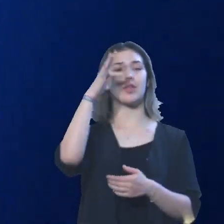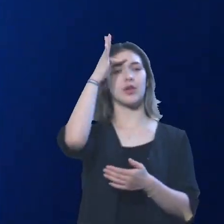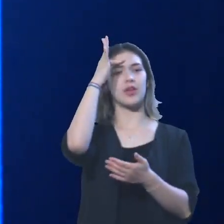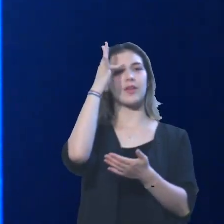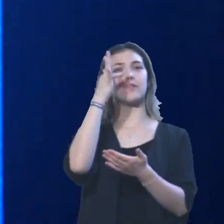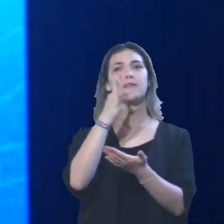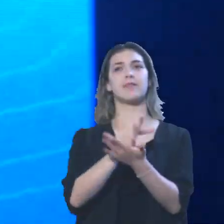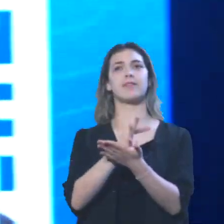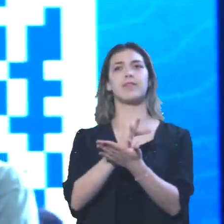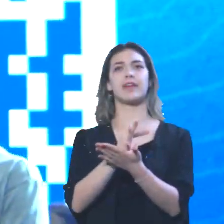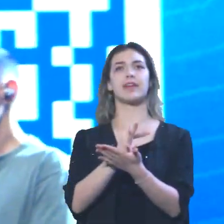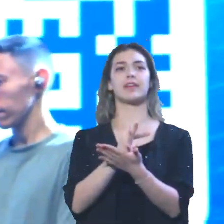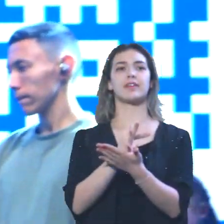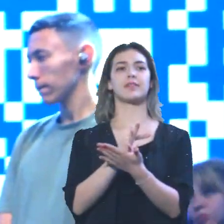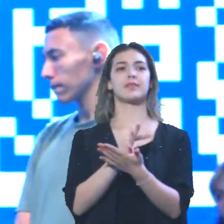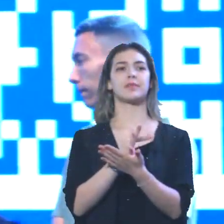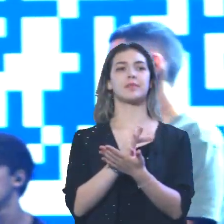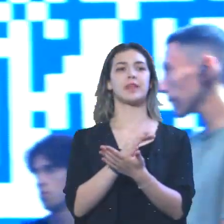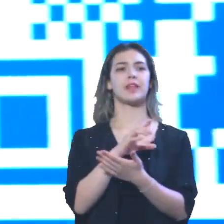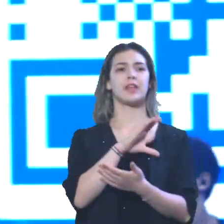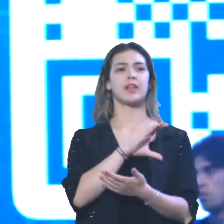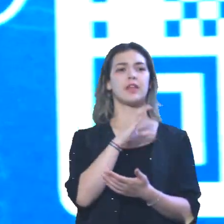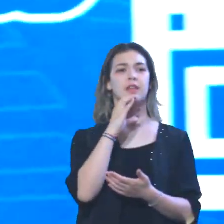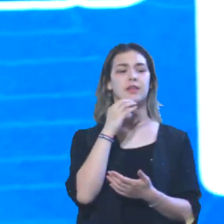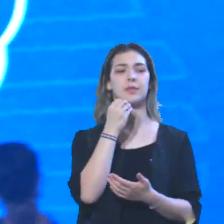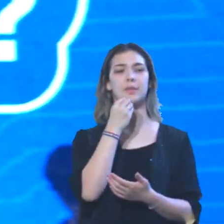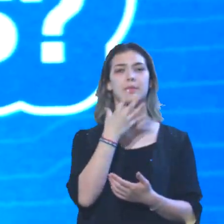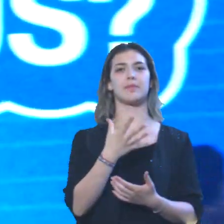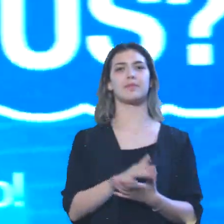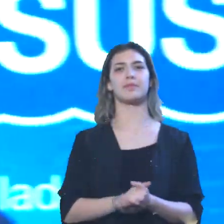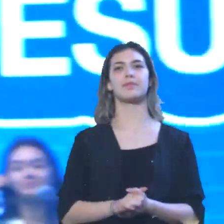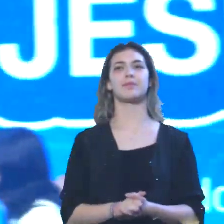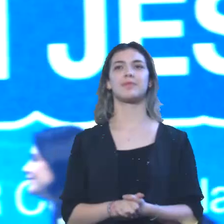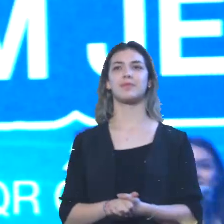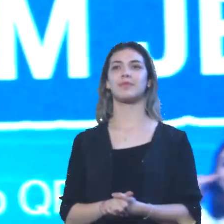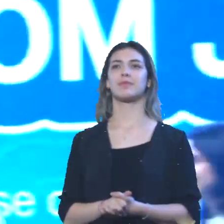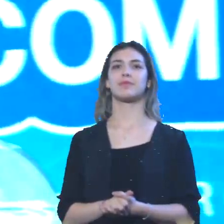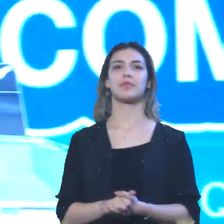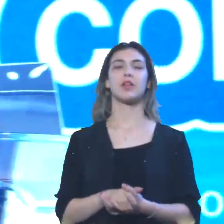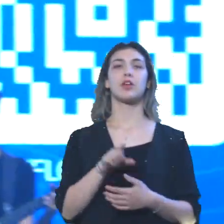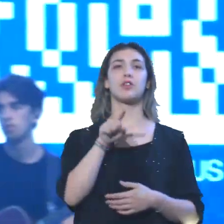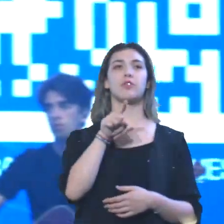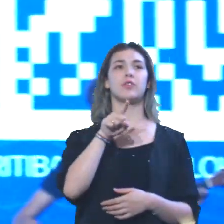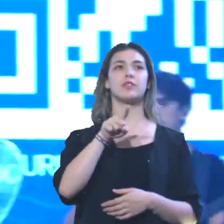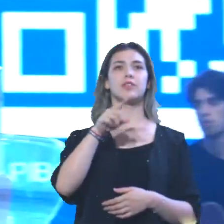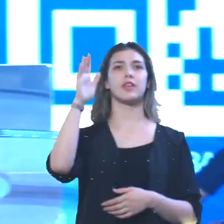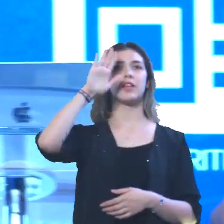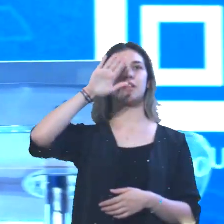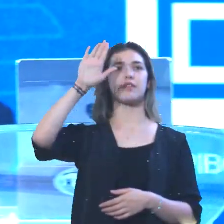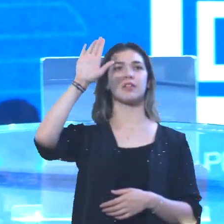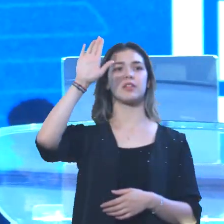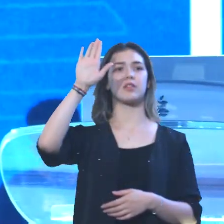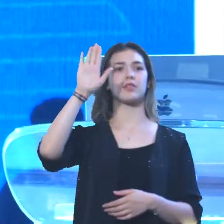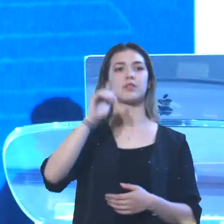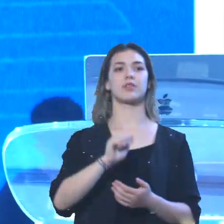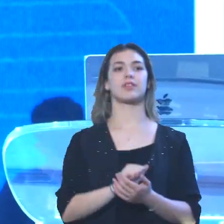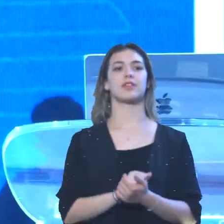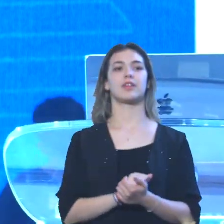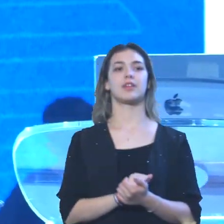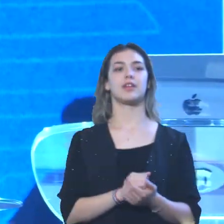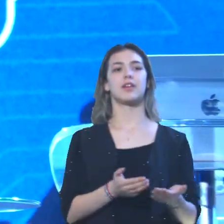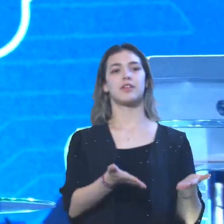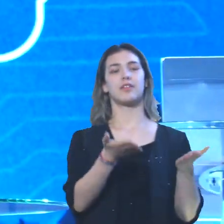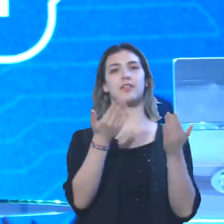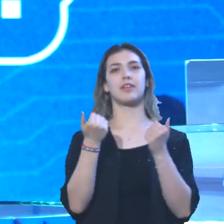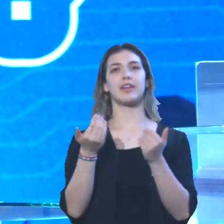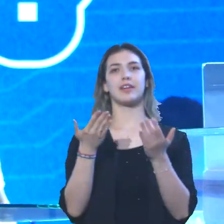ser recompensado por isso. Eu preciso que você que levantou a sua mão, venha aqui na frente. Vem aqui com esses